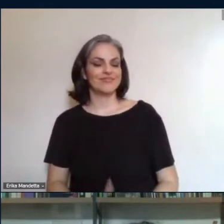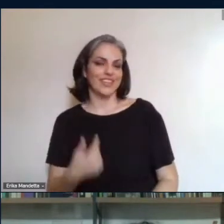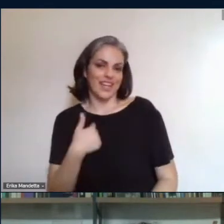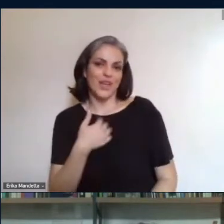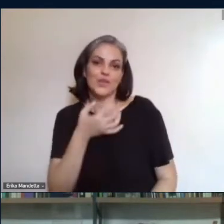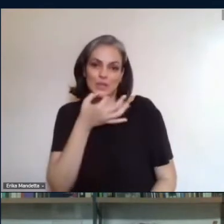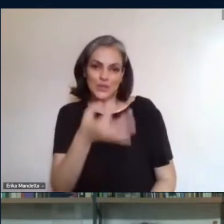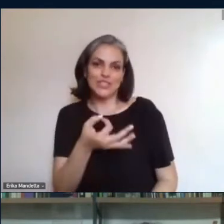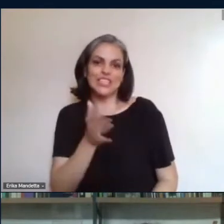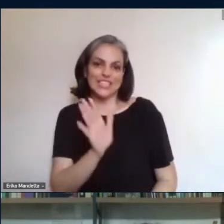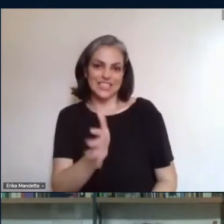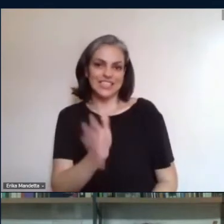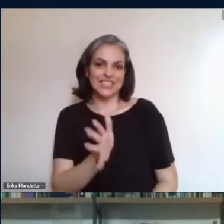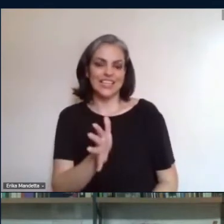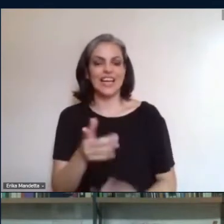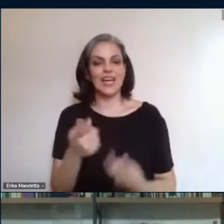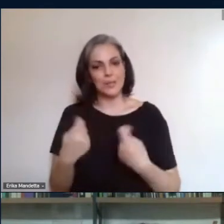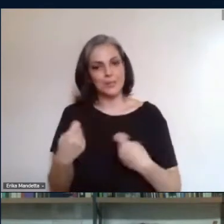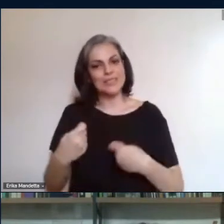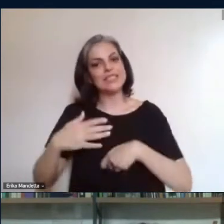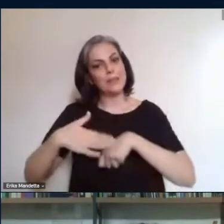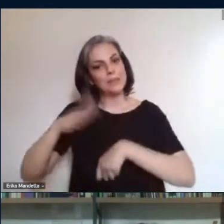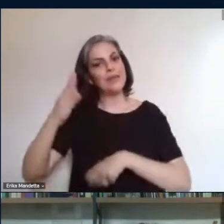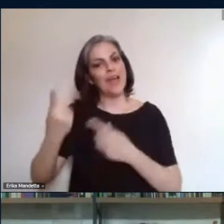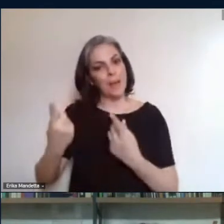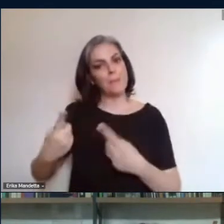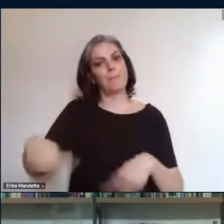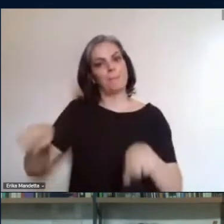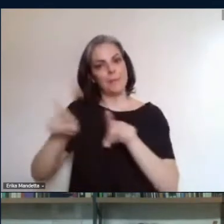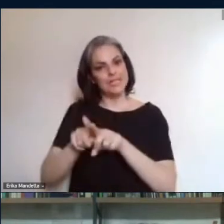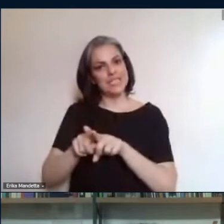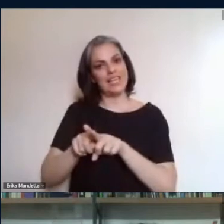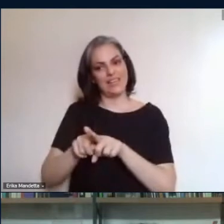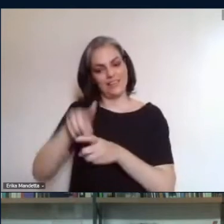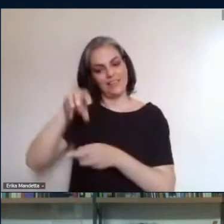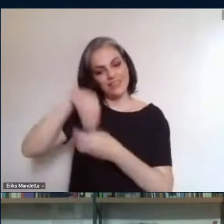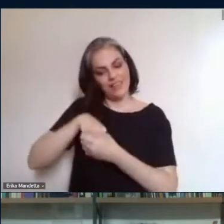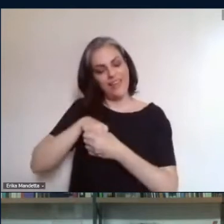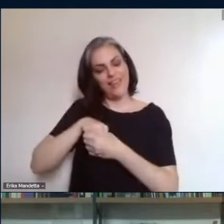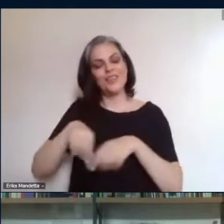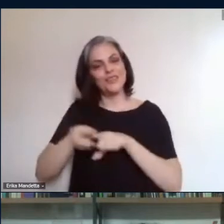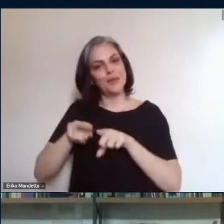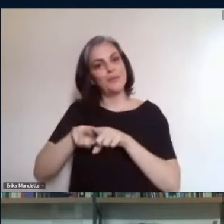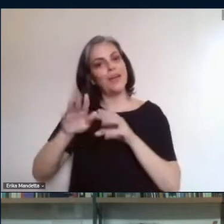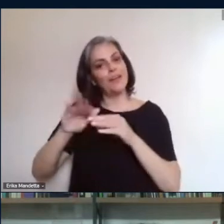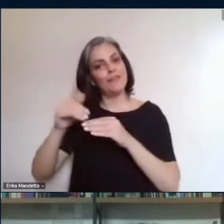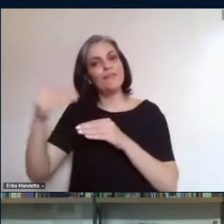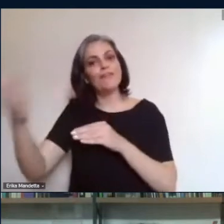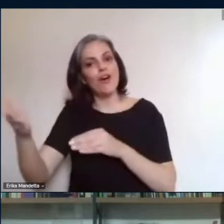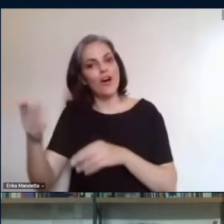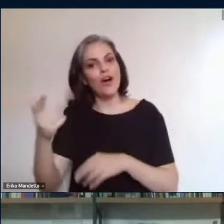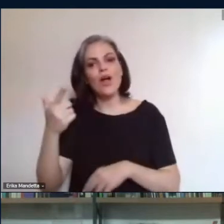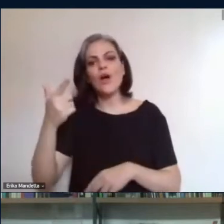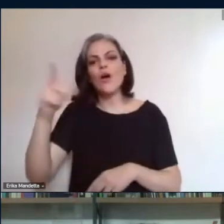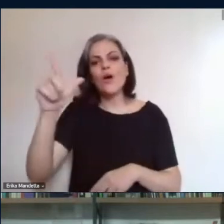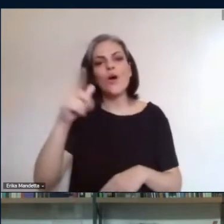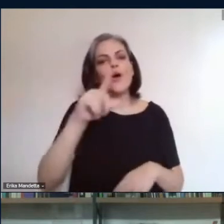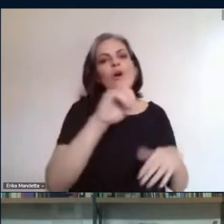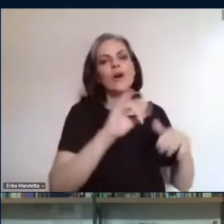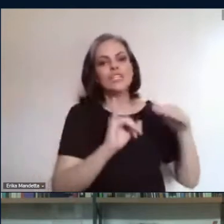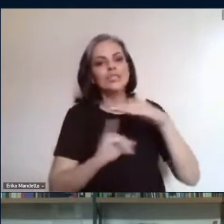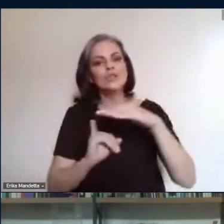final, esse estabelecimento de parcerias, parcerias tanto internas quanto externas, procurar outras instituições,